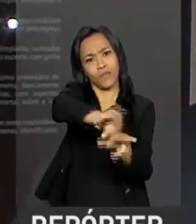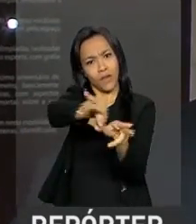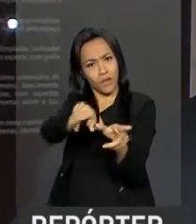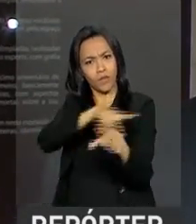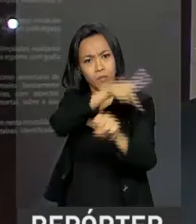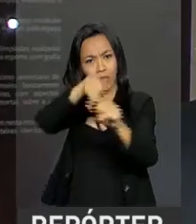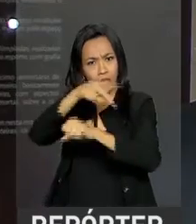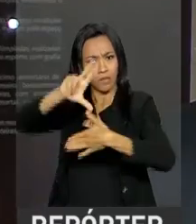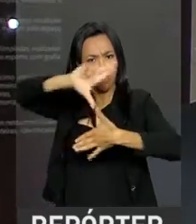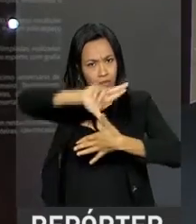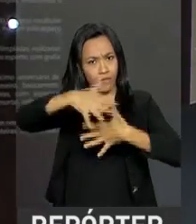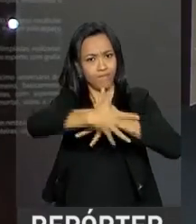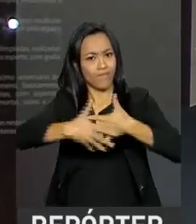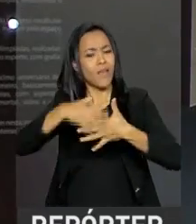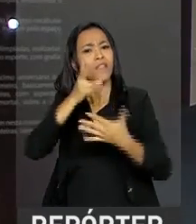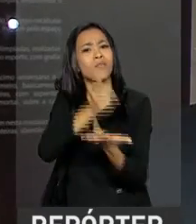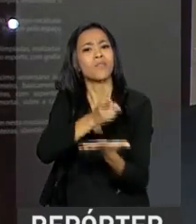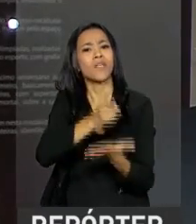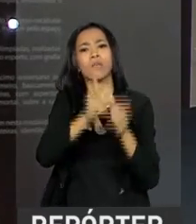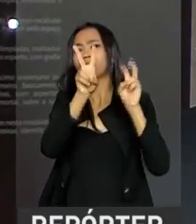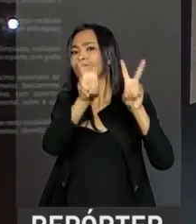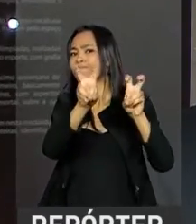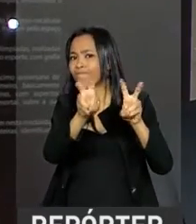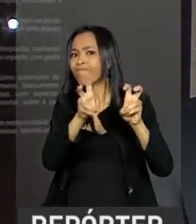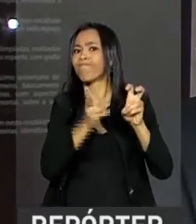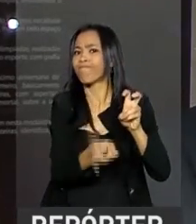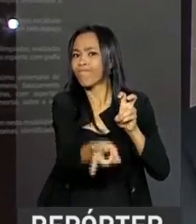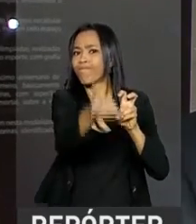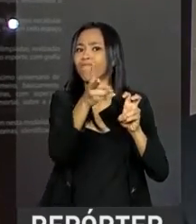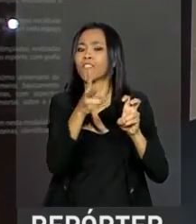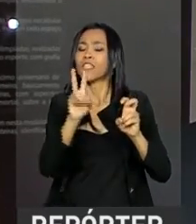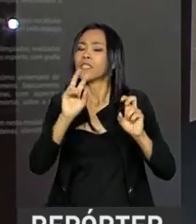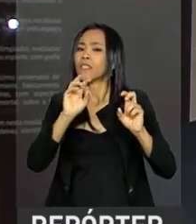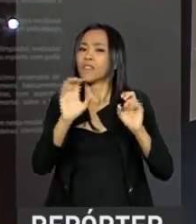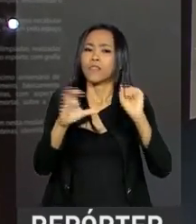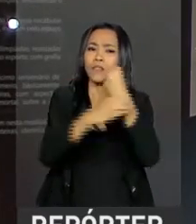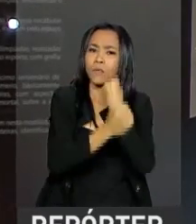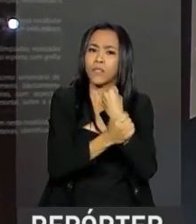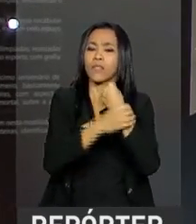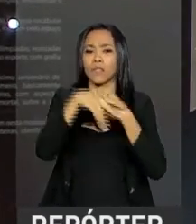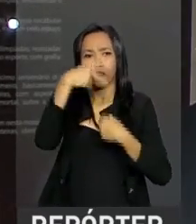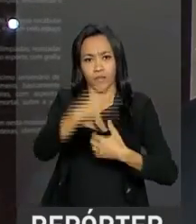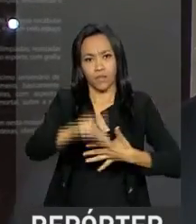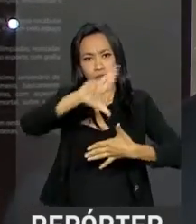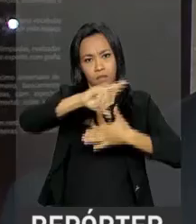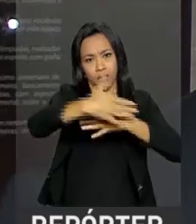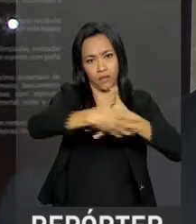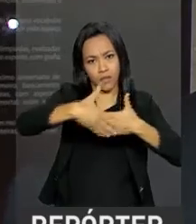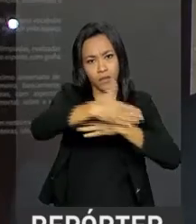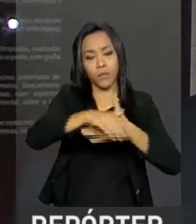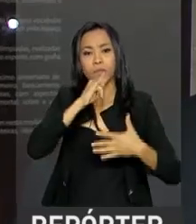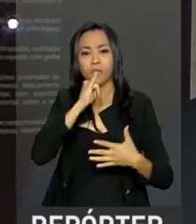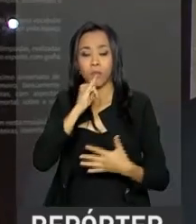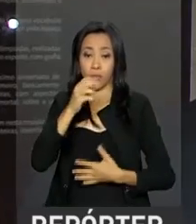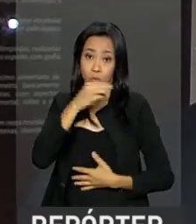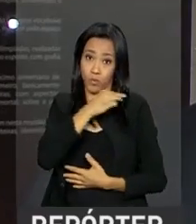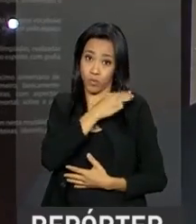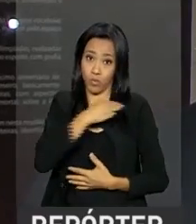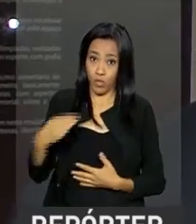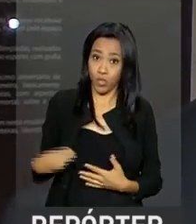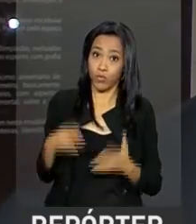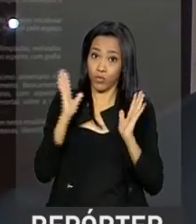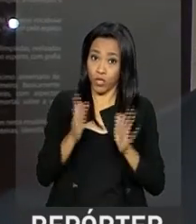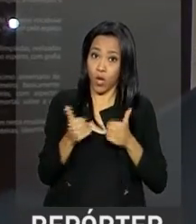Sul, são temas permanentes no Brasil. Segurança, aqui no Hemisfério Sul, o ministro Serra iniciou